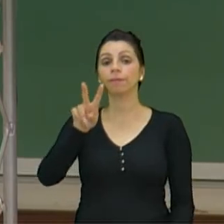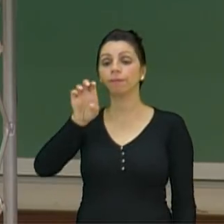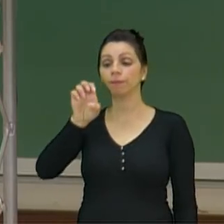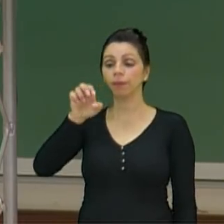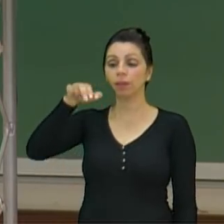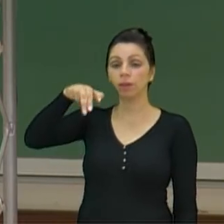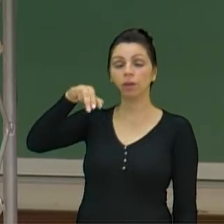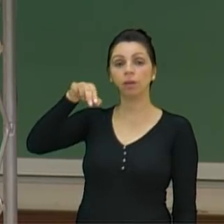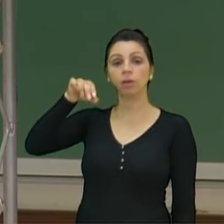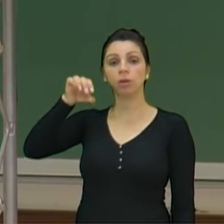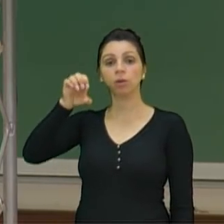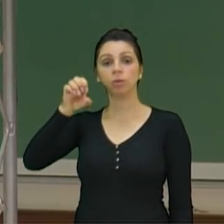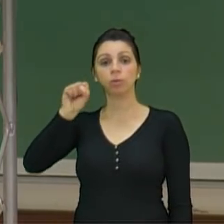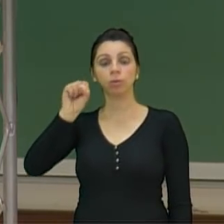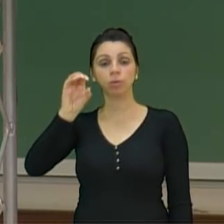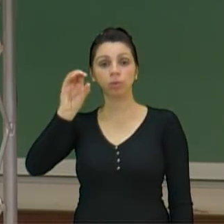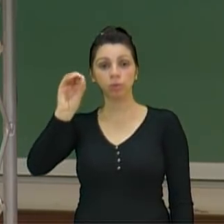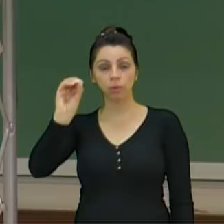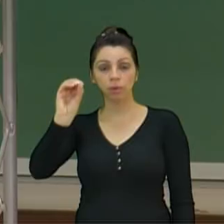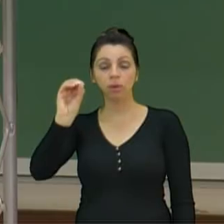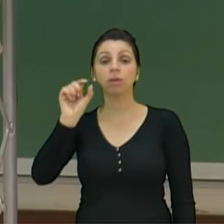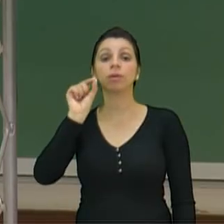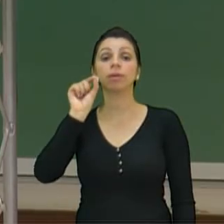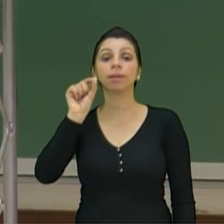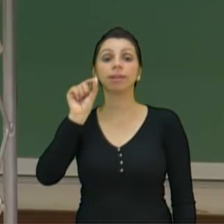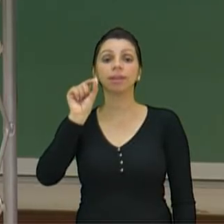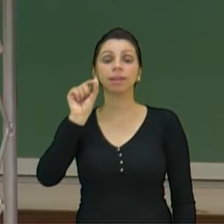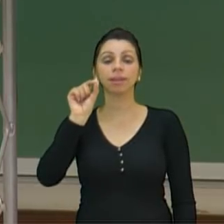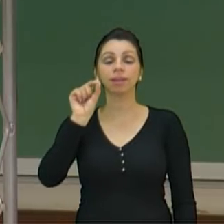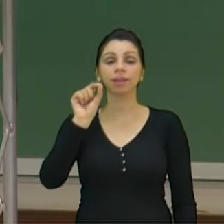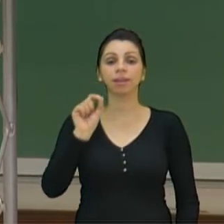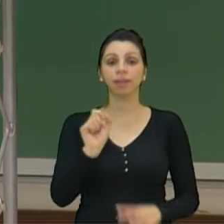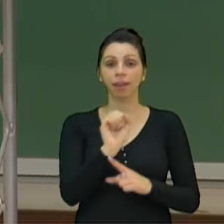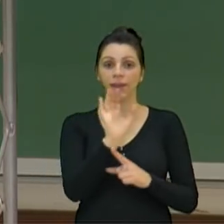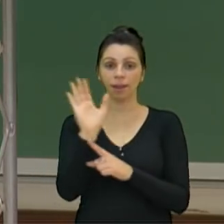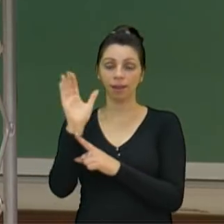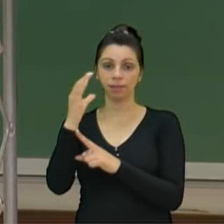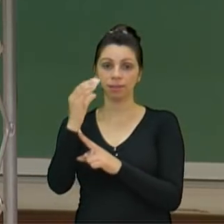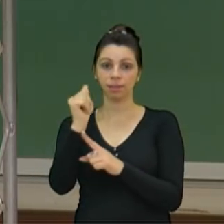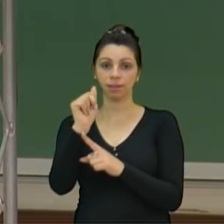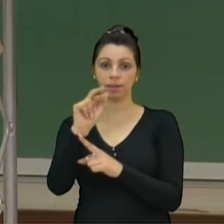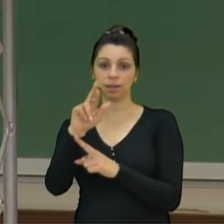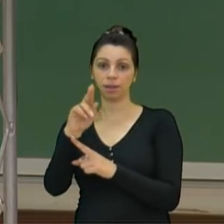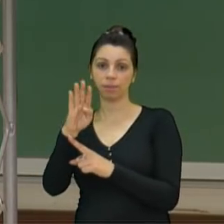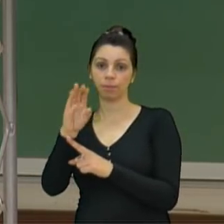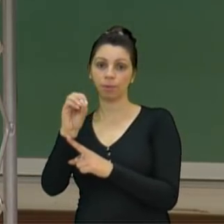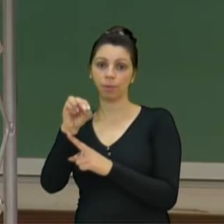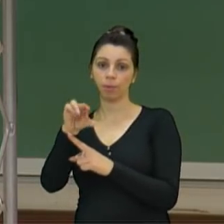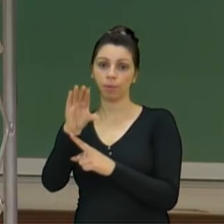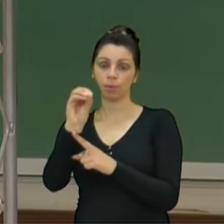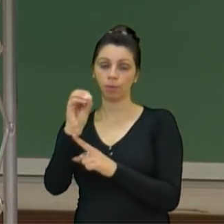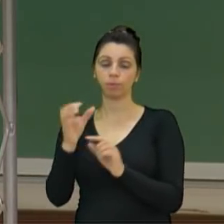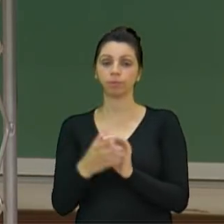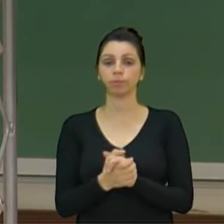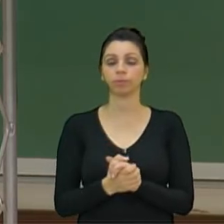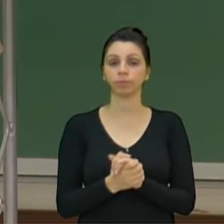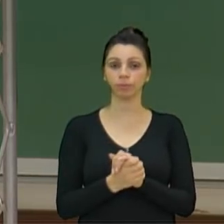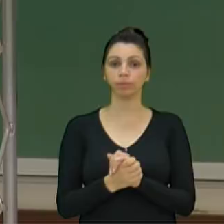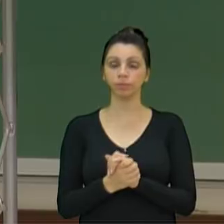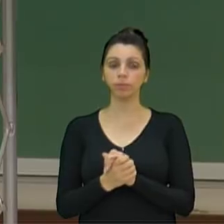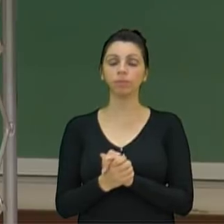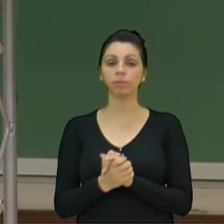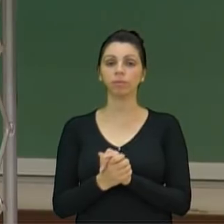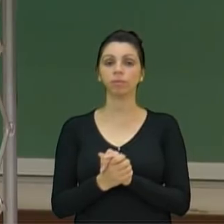É o sangue das veias, que está cheio de gás carbônico. Então, ele fica do lado direito do coração. E o sangue